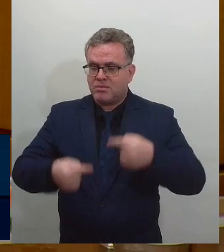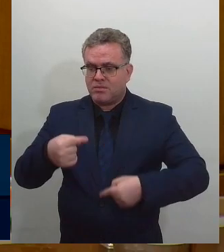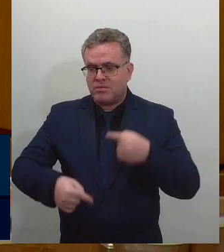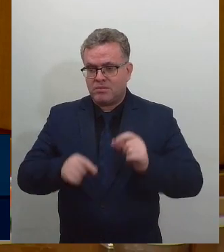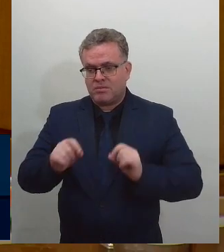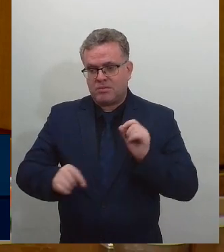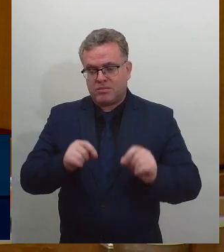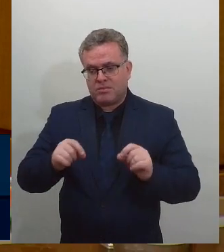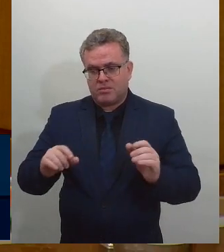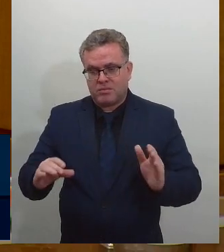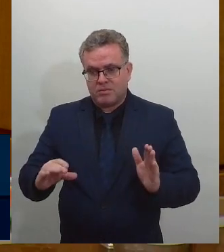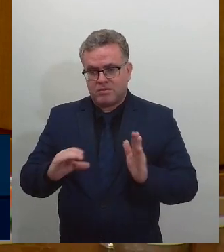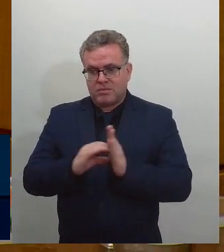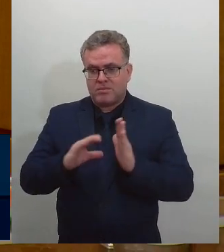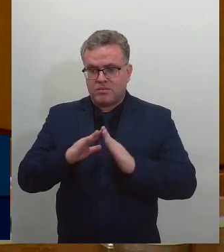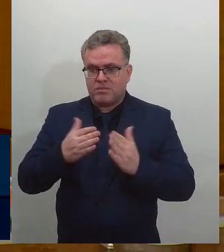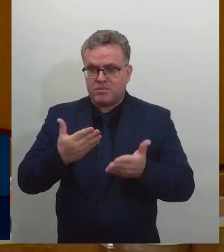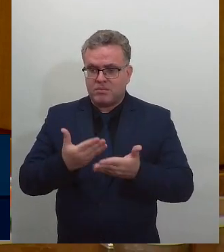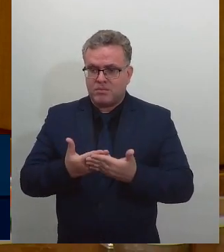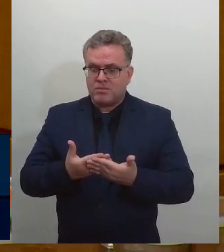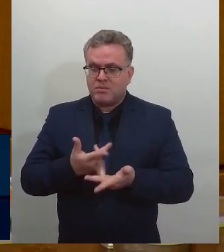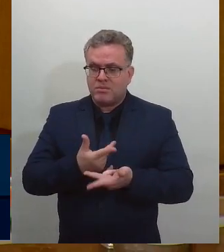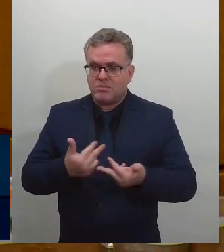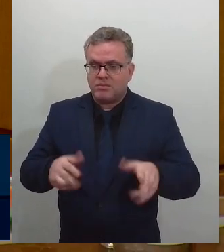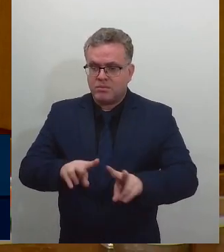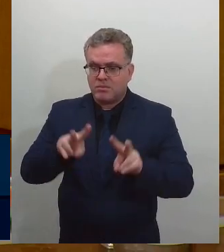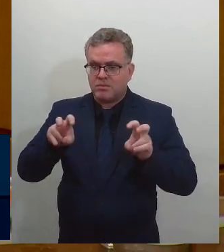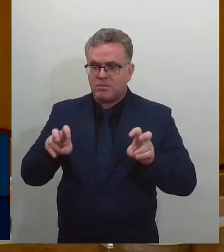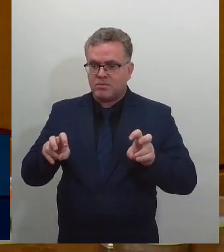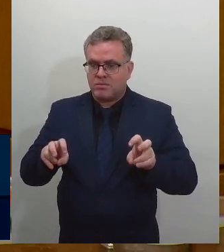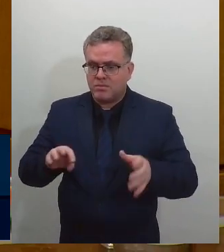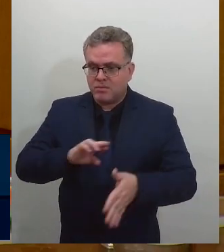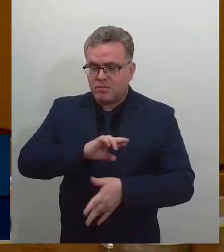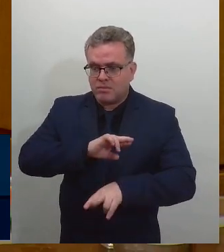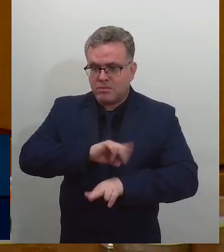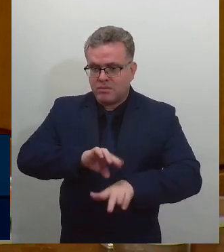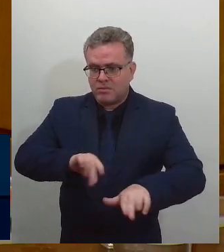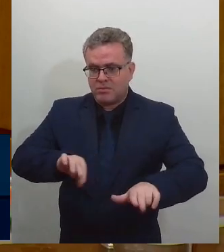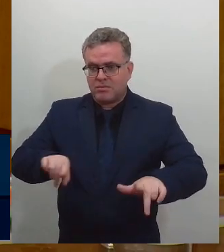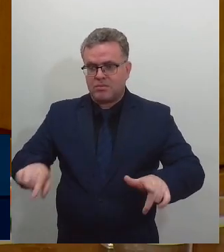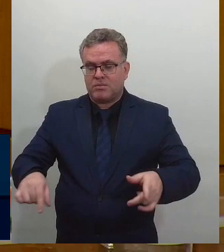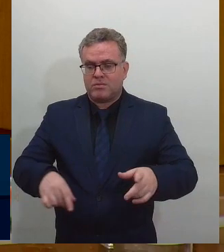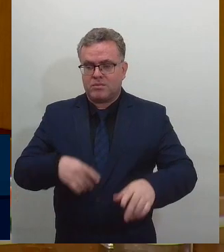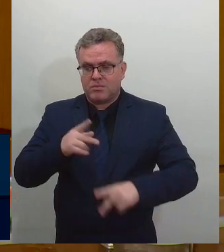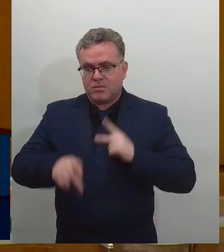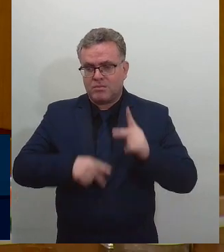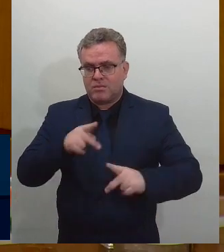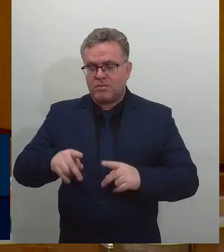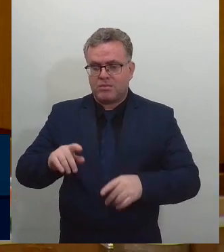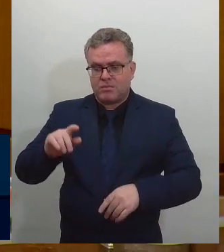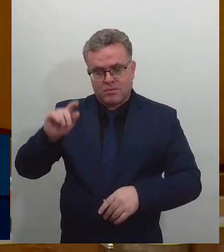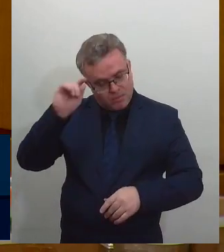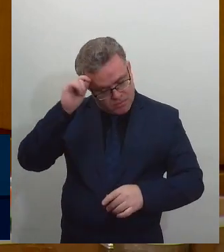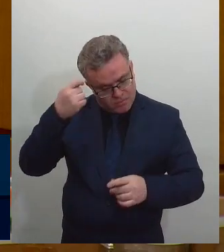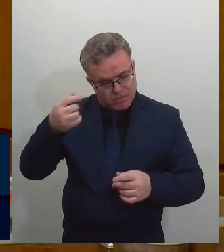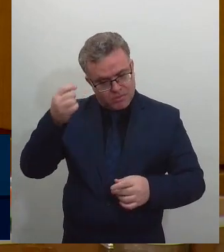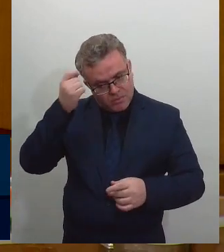escolar sobre questões que envolvem diversidade, a população negra, né,